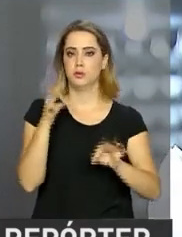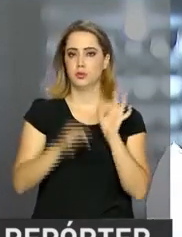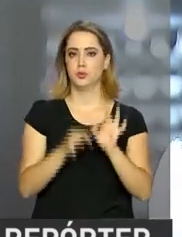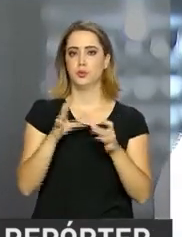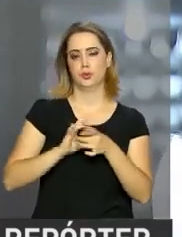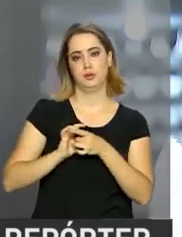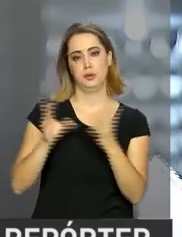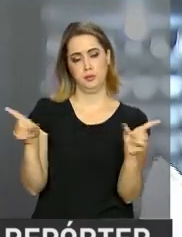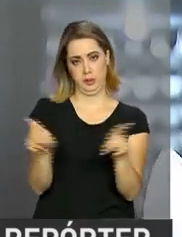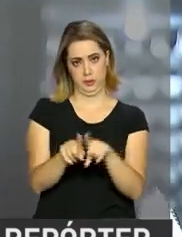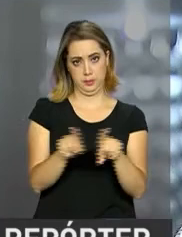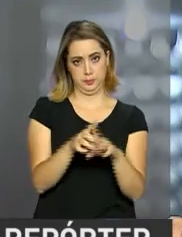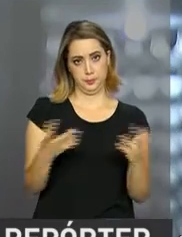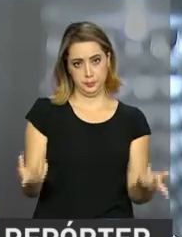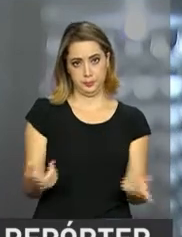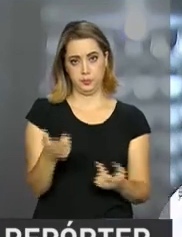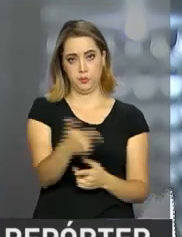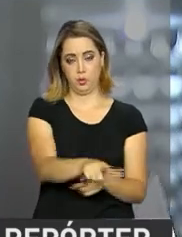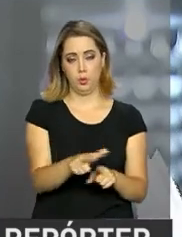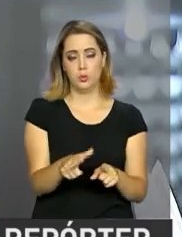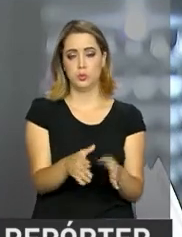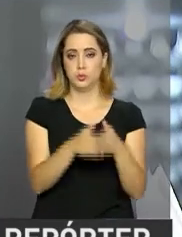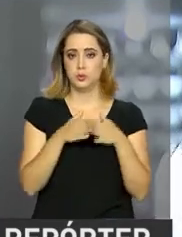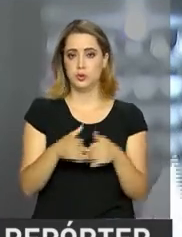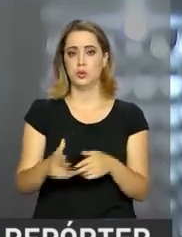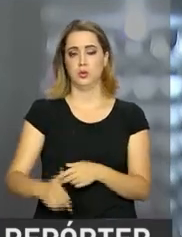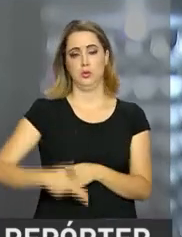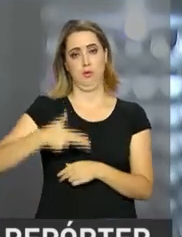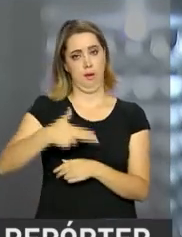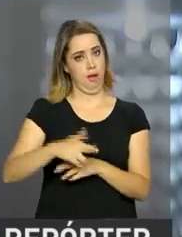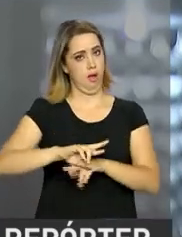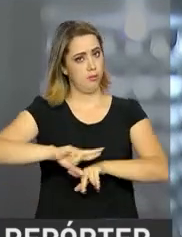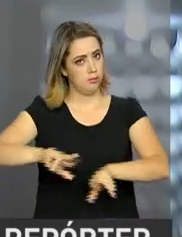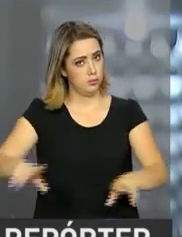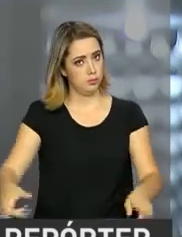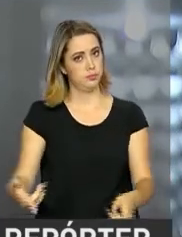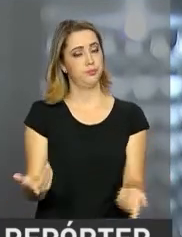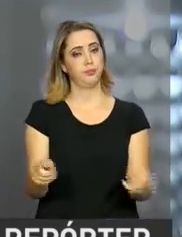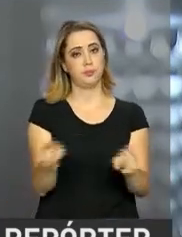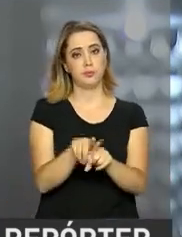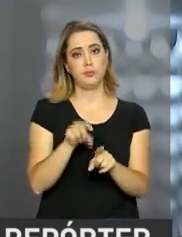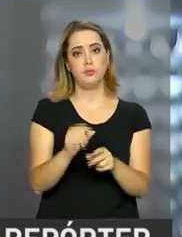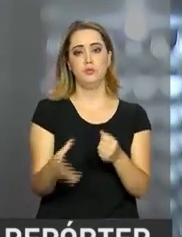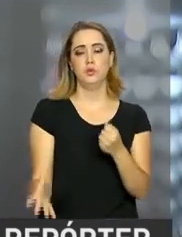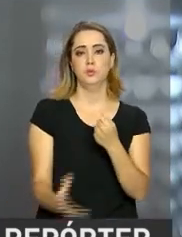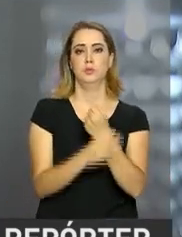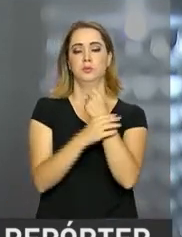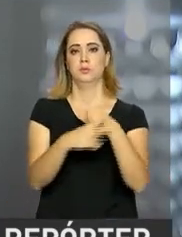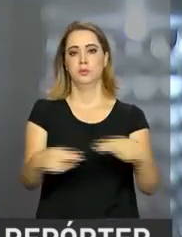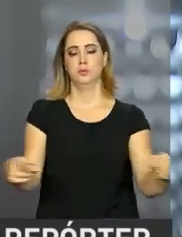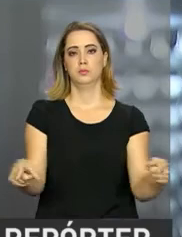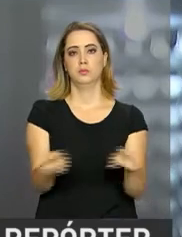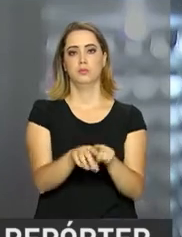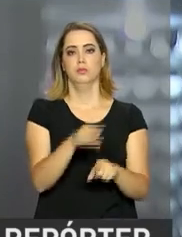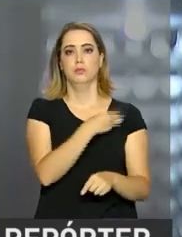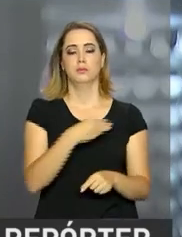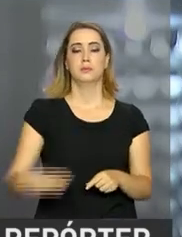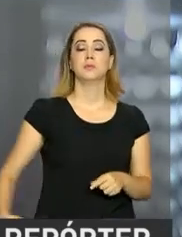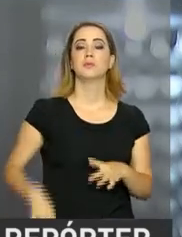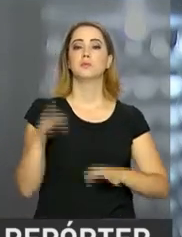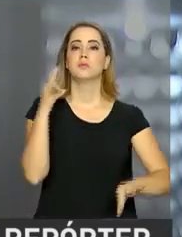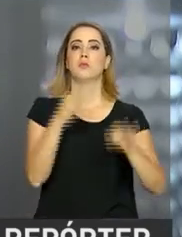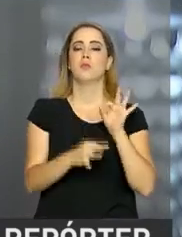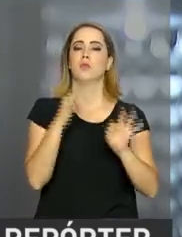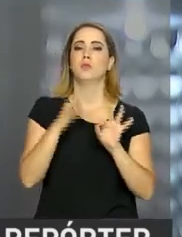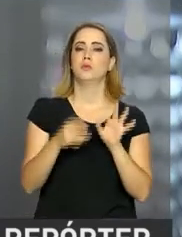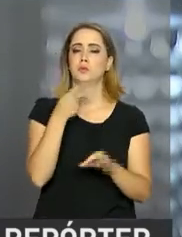os outros pedidos são armas munições e equipamentos o ministro da justiça e cidadania alexandre de moraes